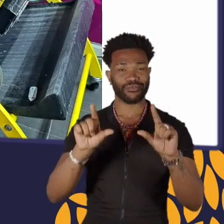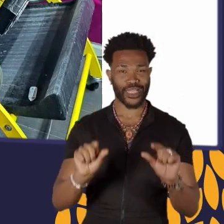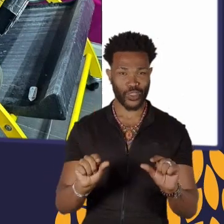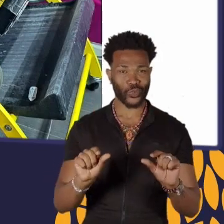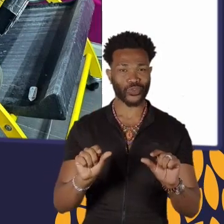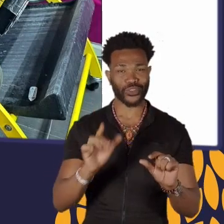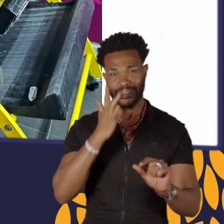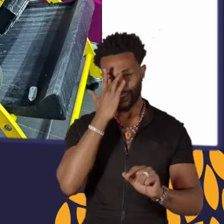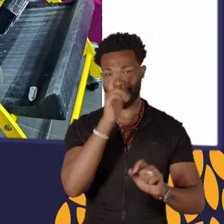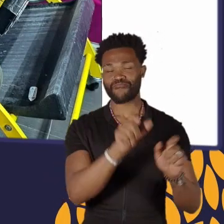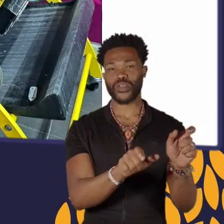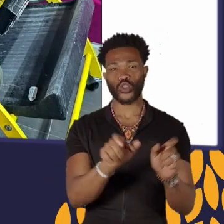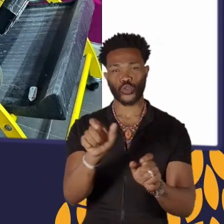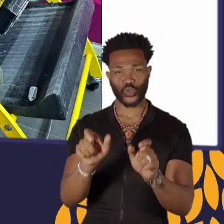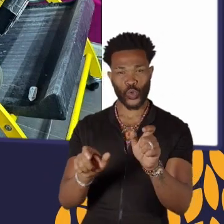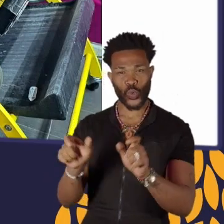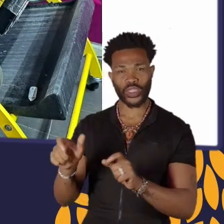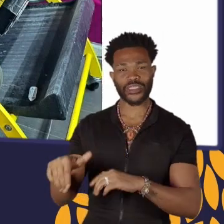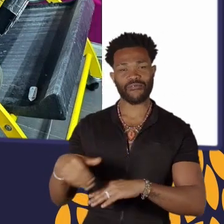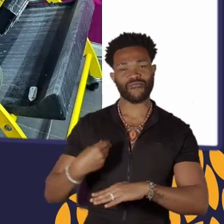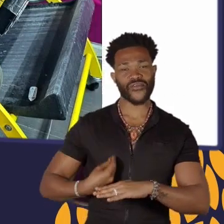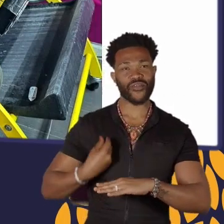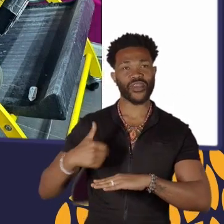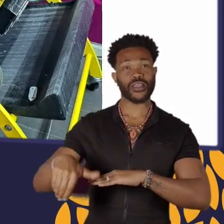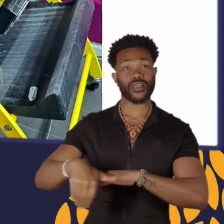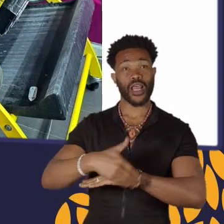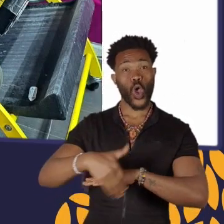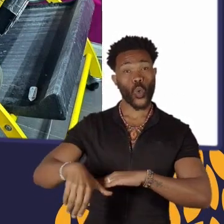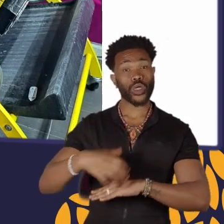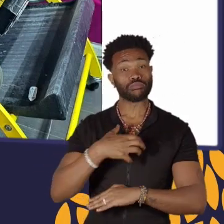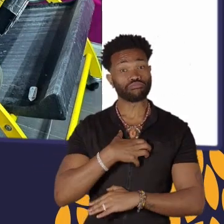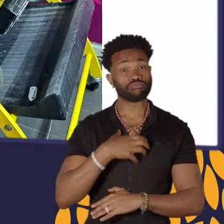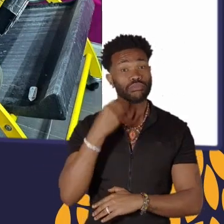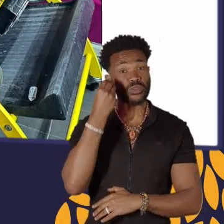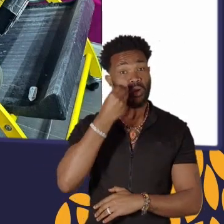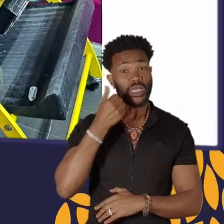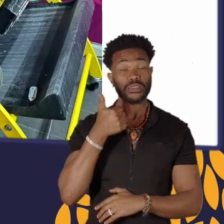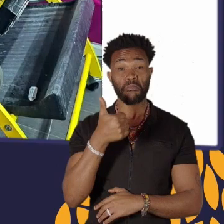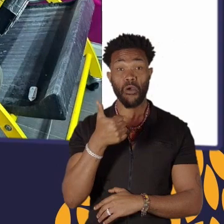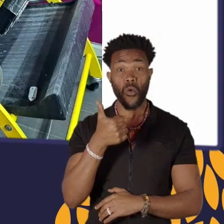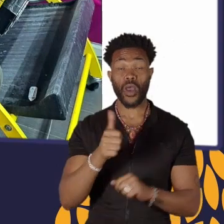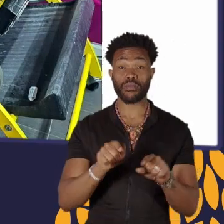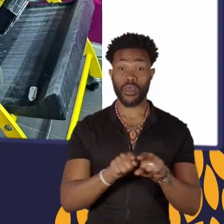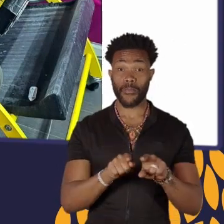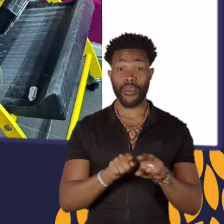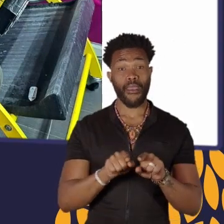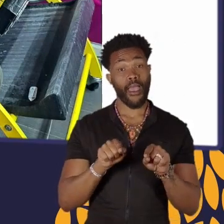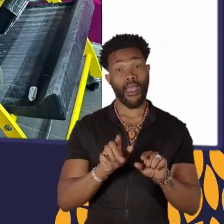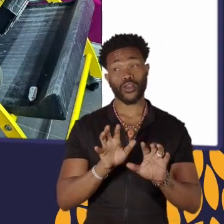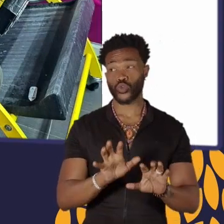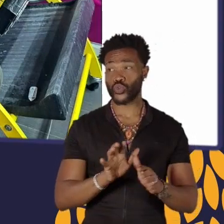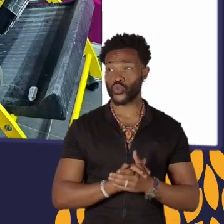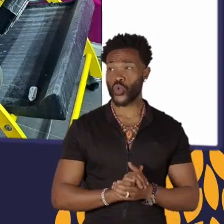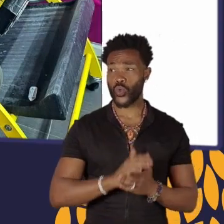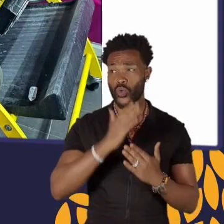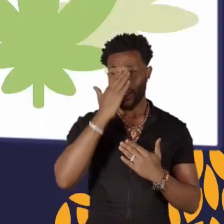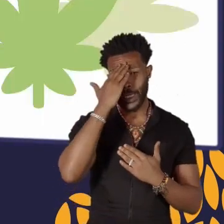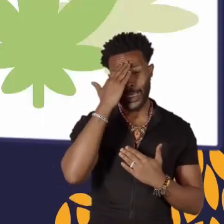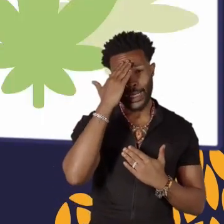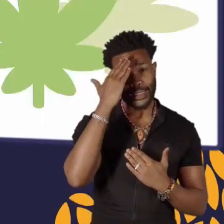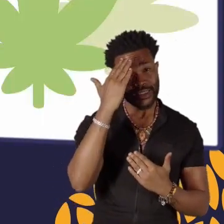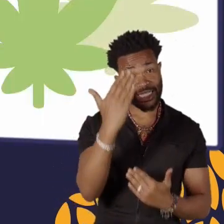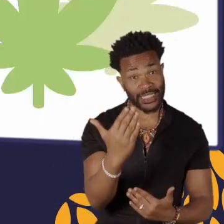com as pessoas que estão em situação de rua. Então, foi uma vivência incrível. E é isso. Então, eu